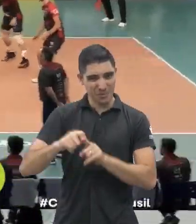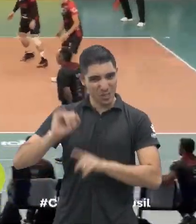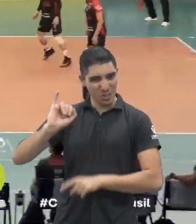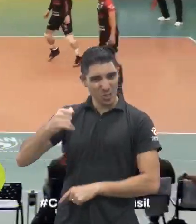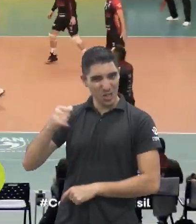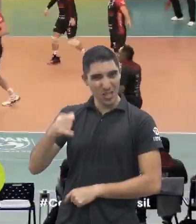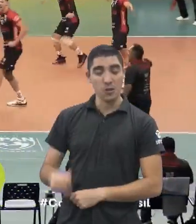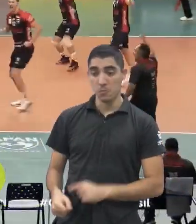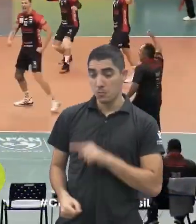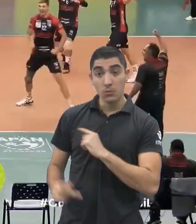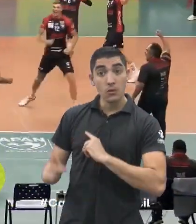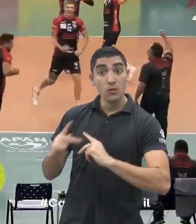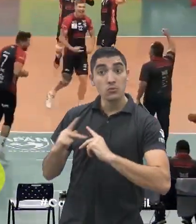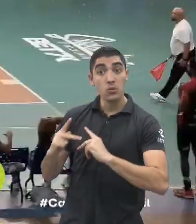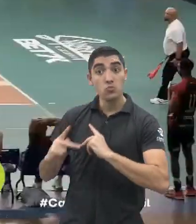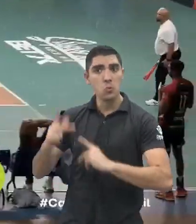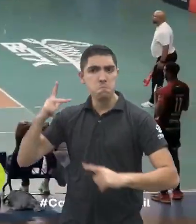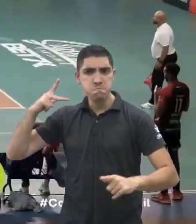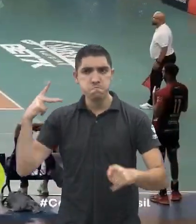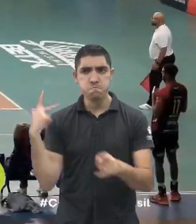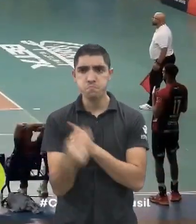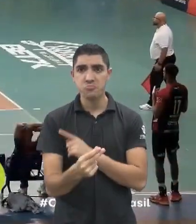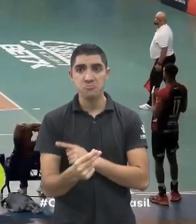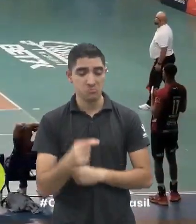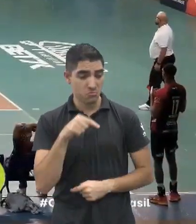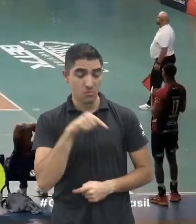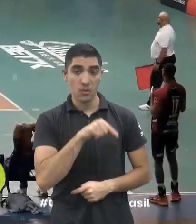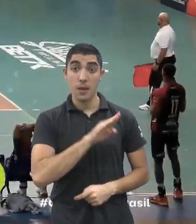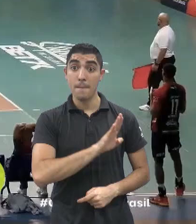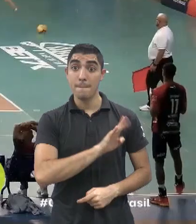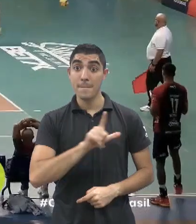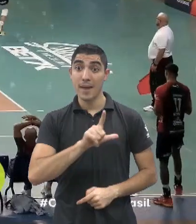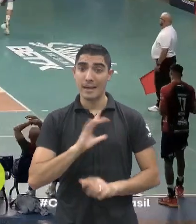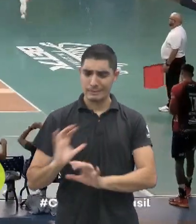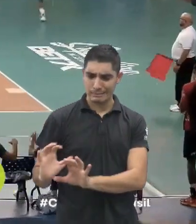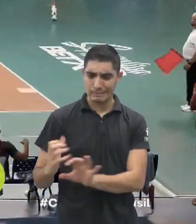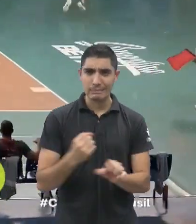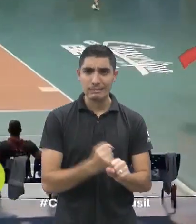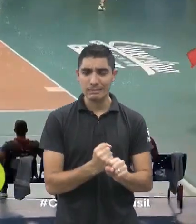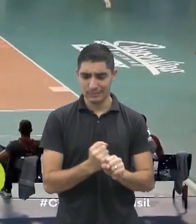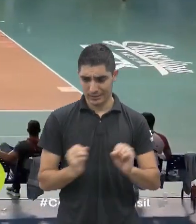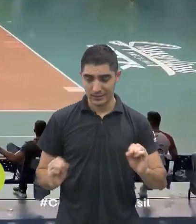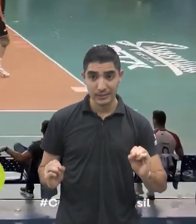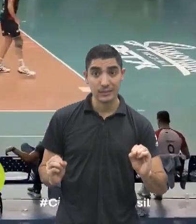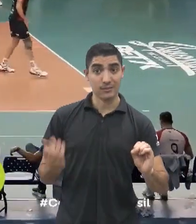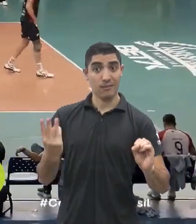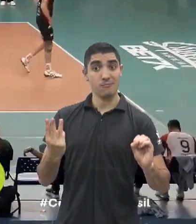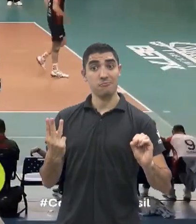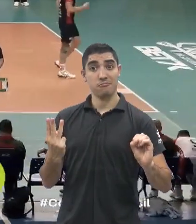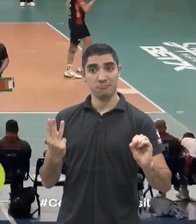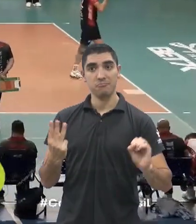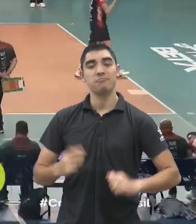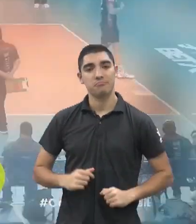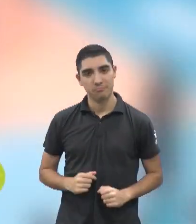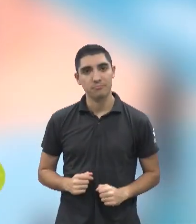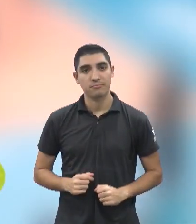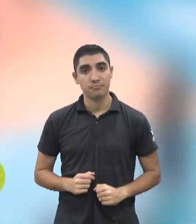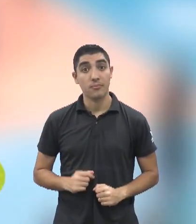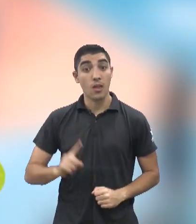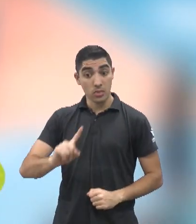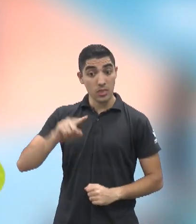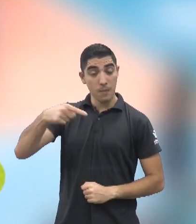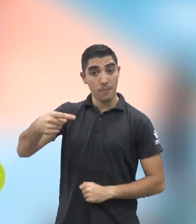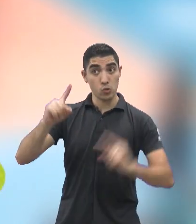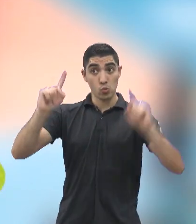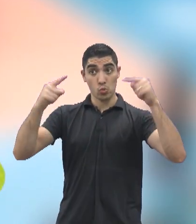Carlos Schwanck venceram fora de casa o Blumenau por 3-0 em jogo válido pela 10ª rodada. Na sequência, o